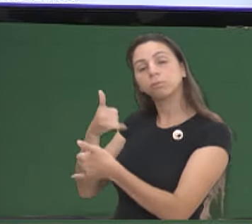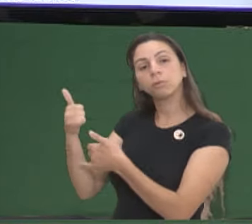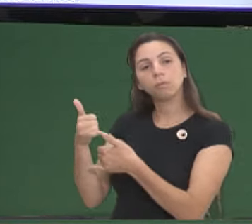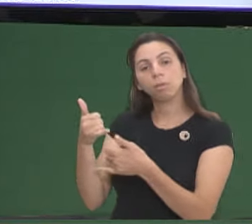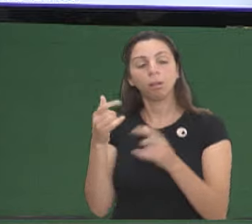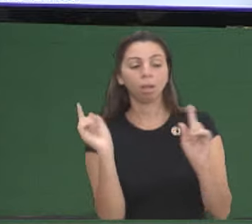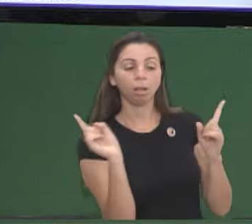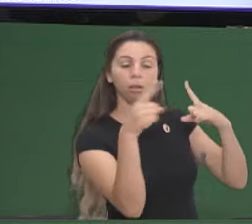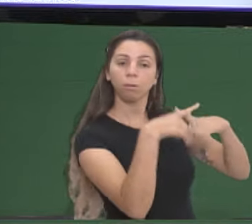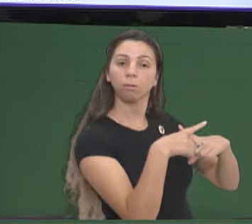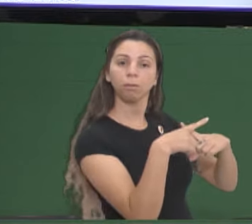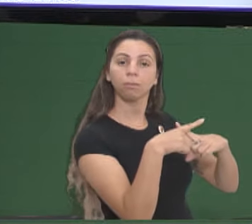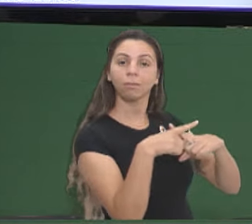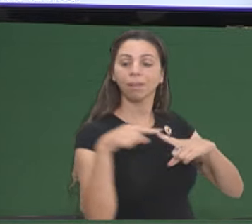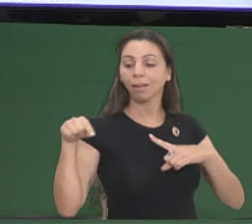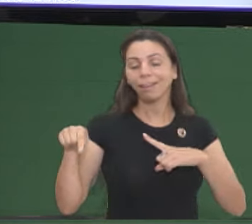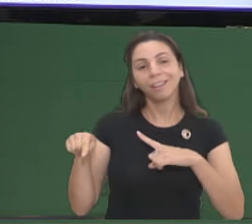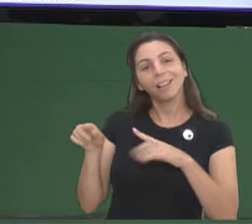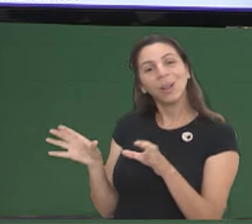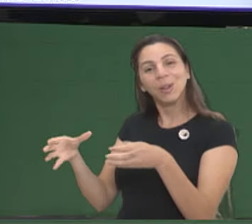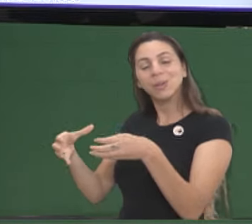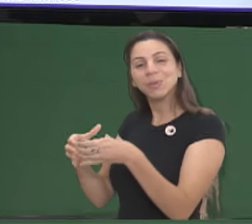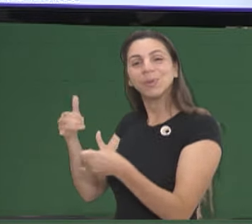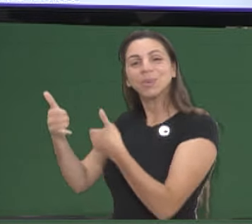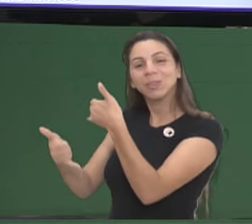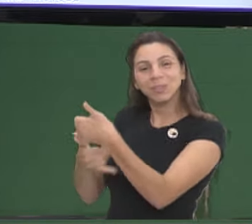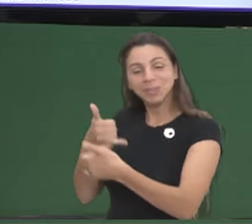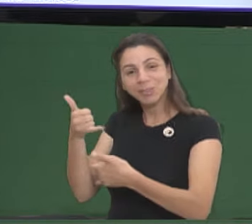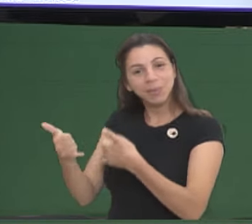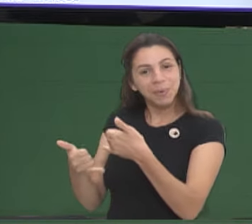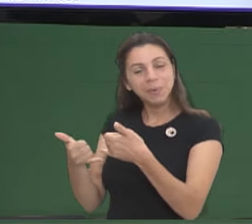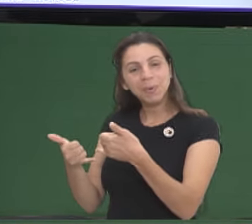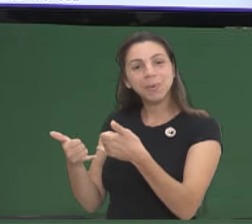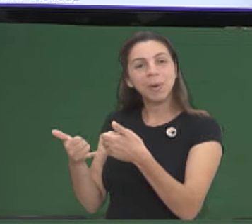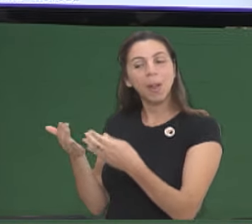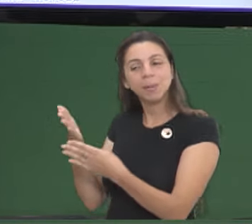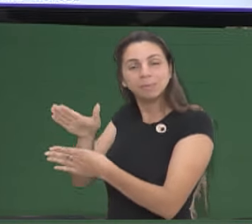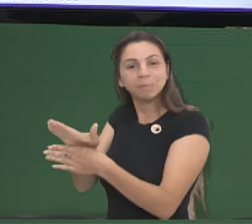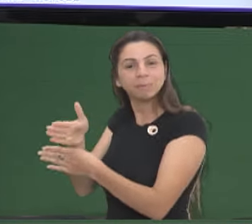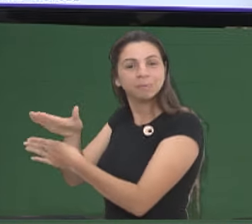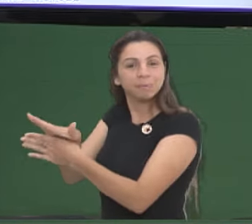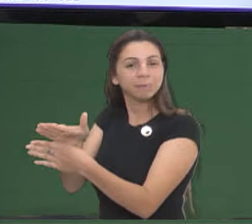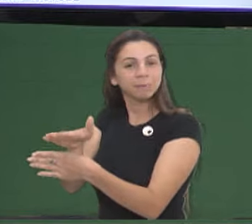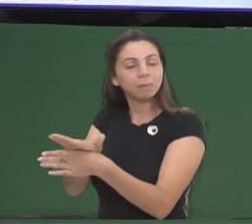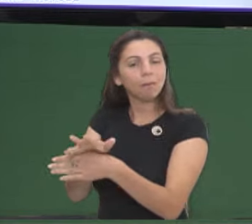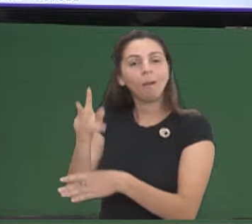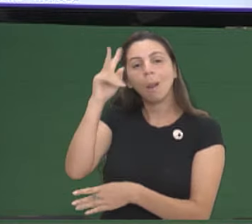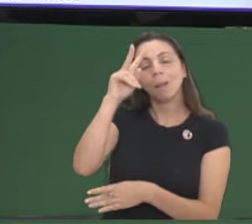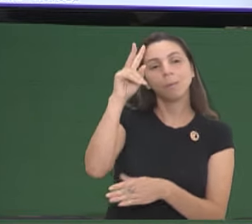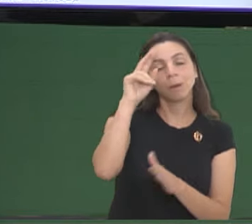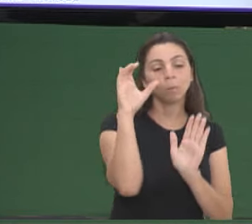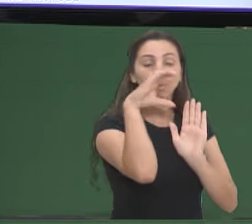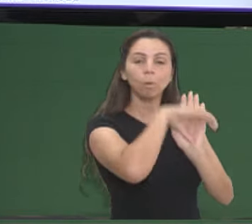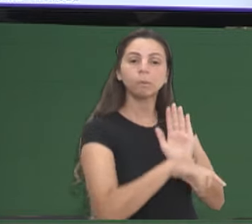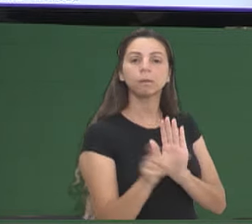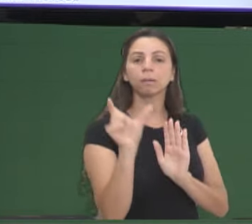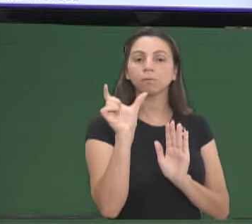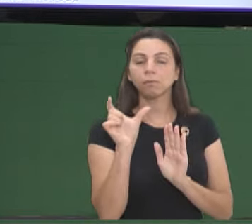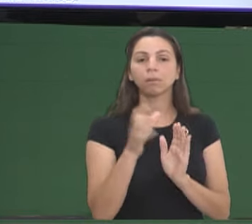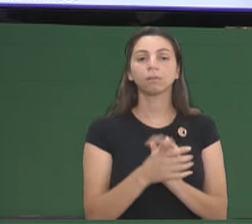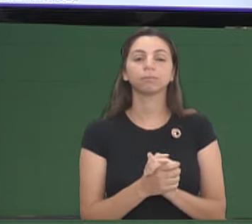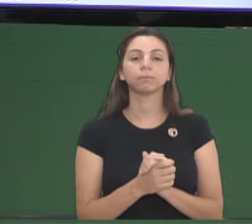do esporte para a questão da cooperação do jogo, né? Relembrem esses conceitos, essas palavras. Fiquem